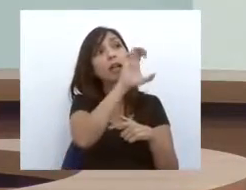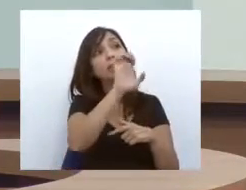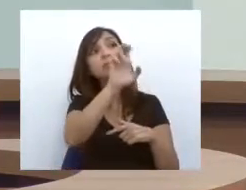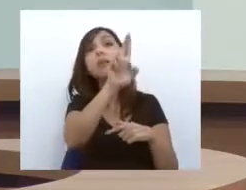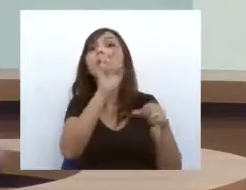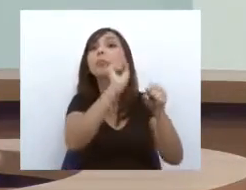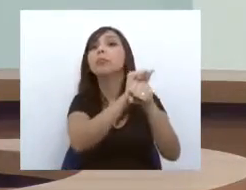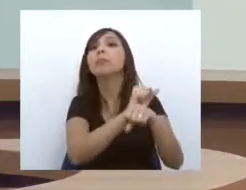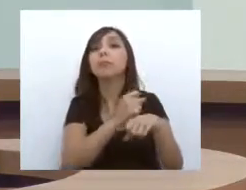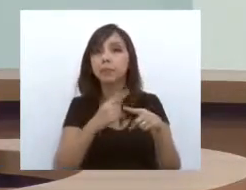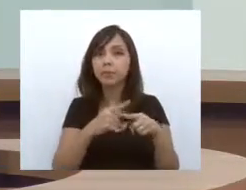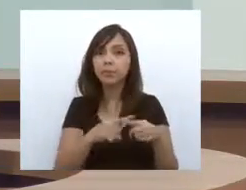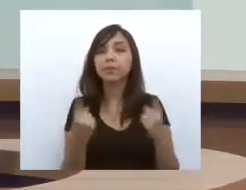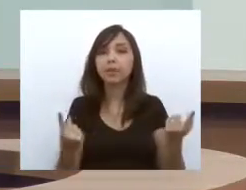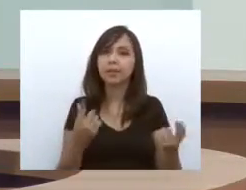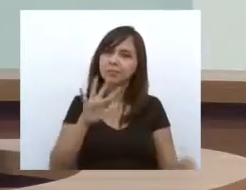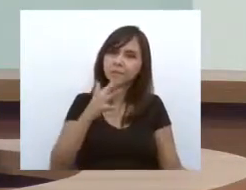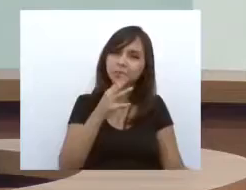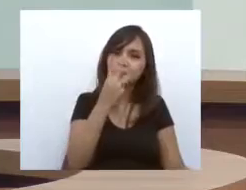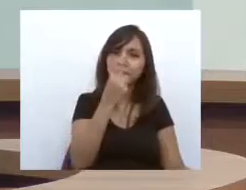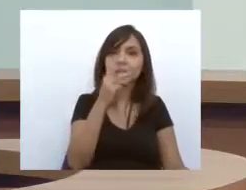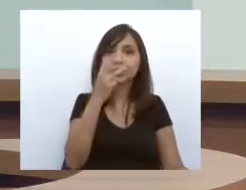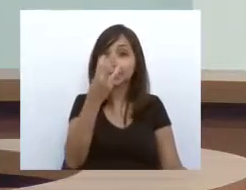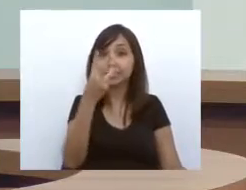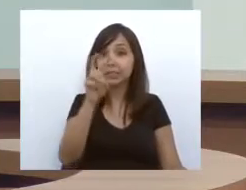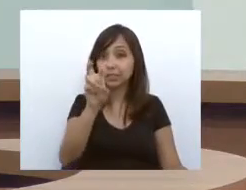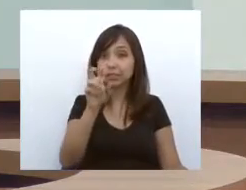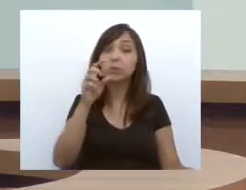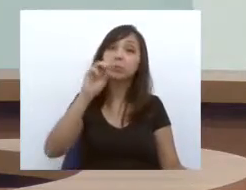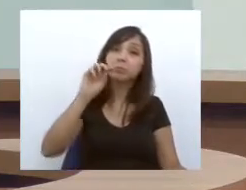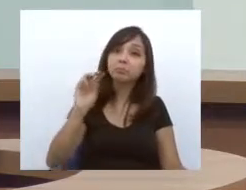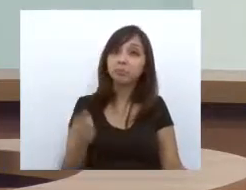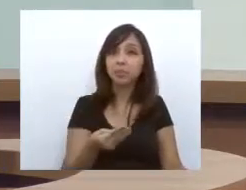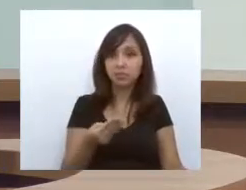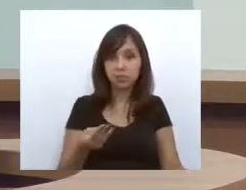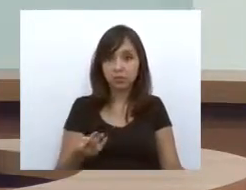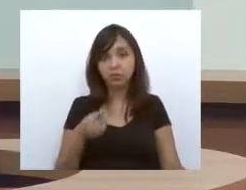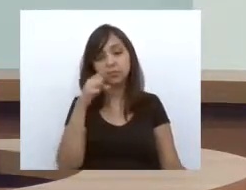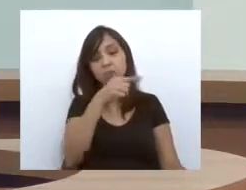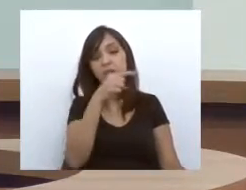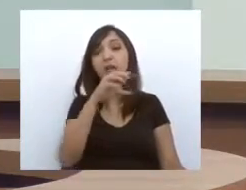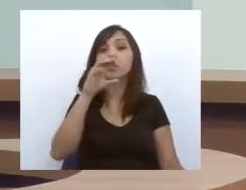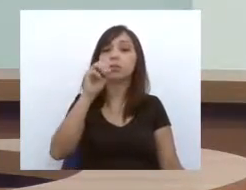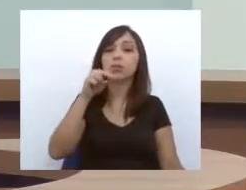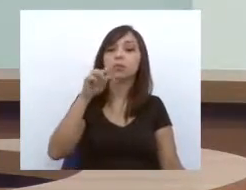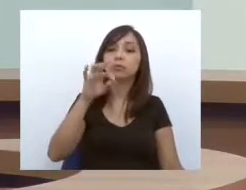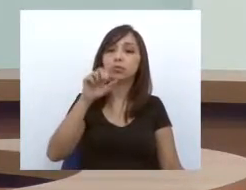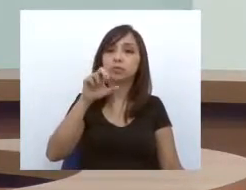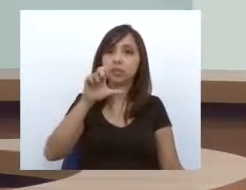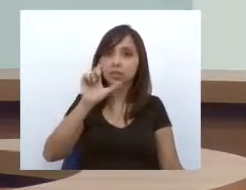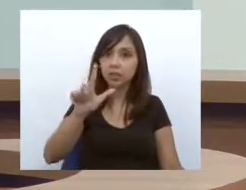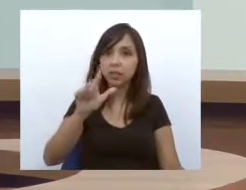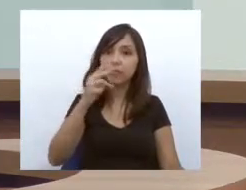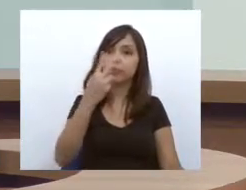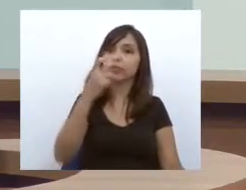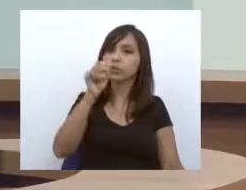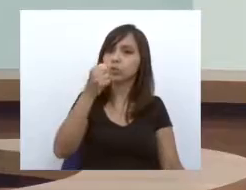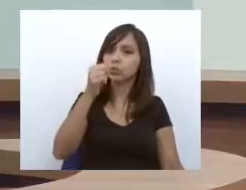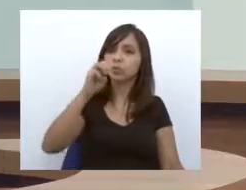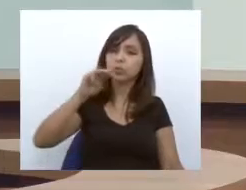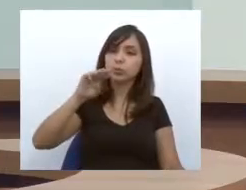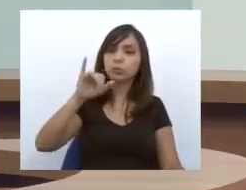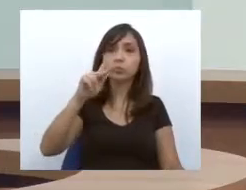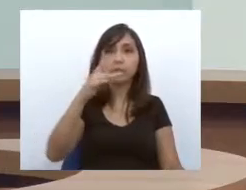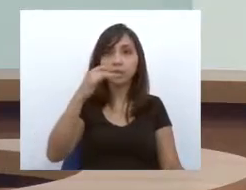parado. A construção está estimada em mais de 35 milhões de reais. O céu do Continental, 28 milhões.